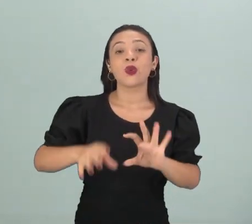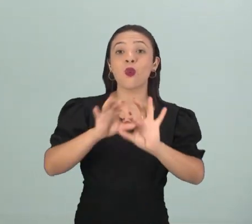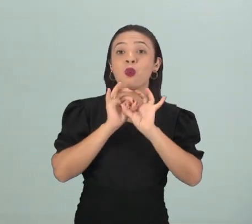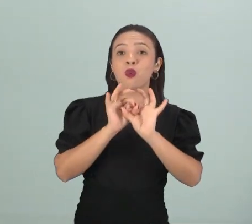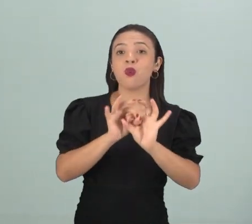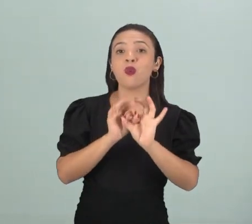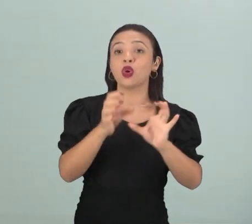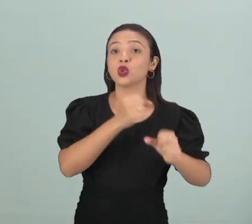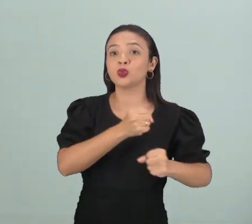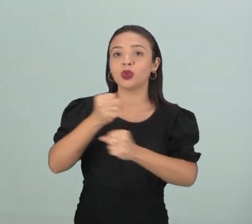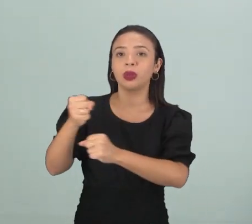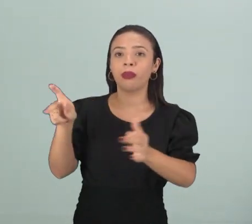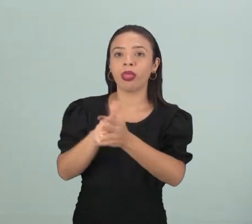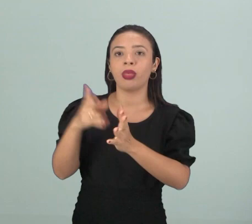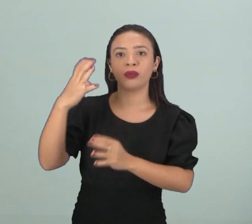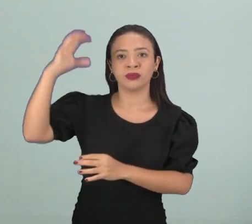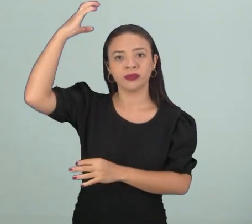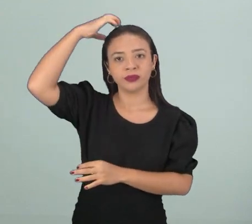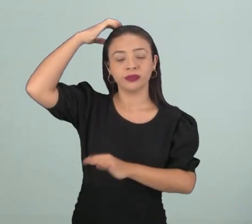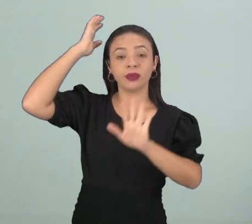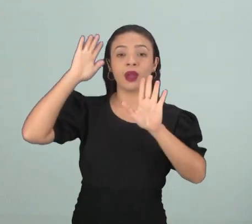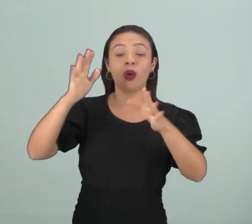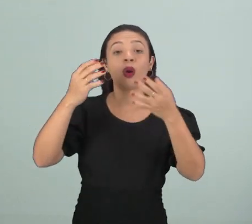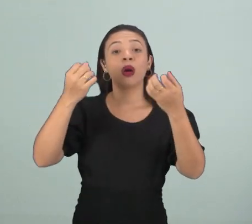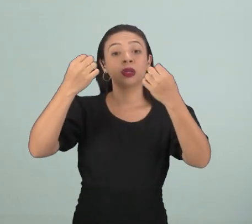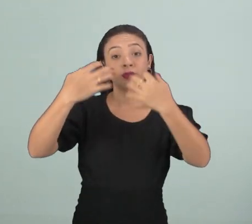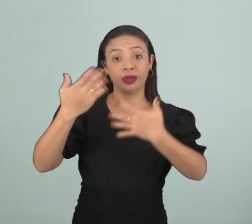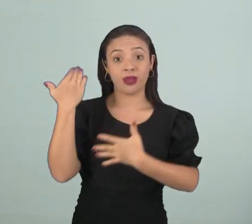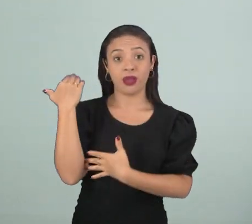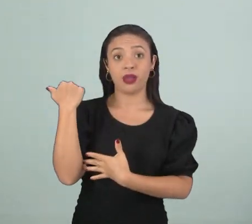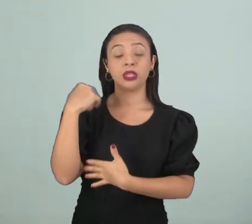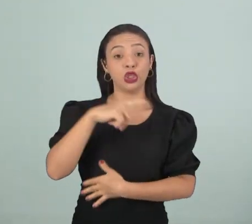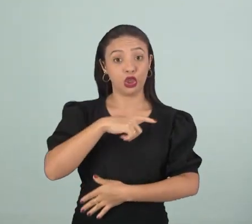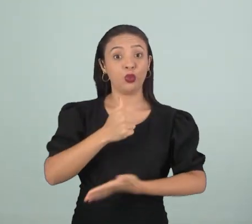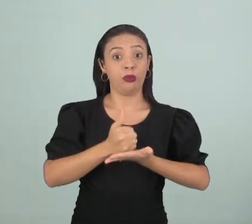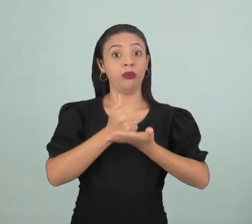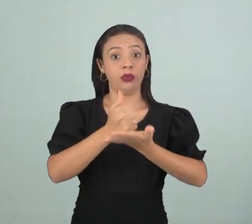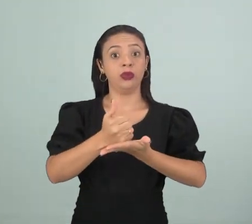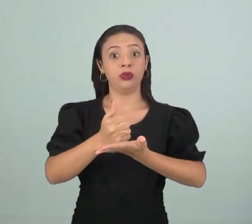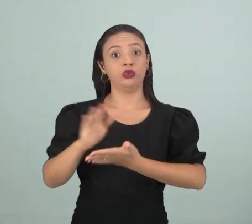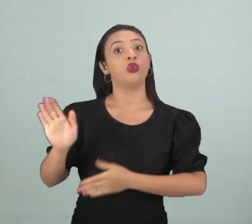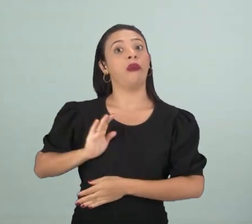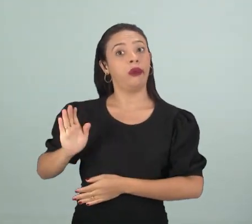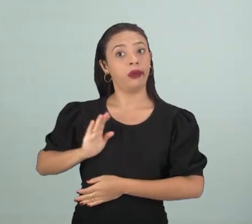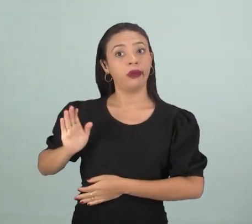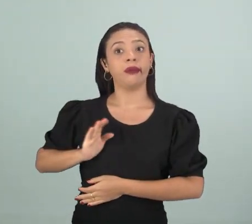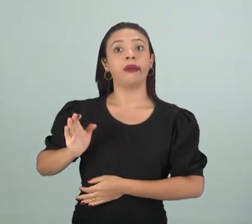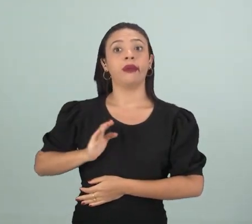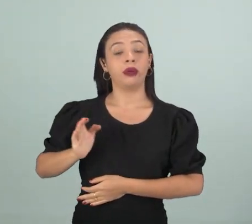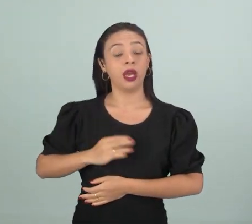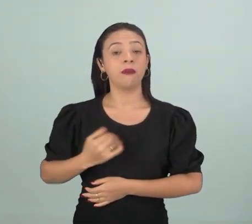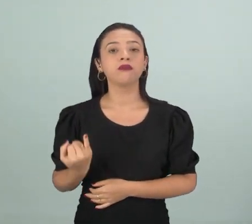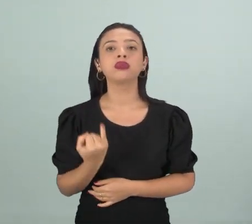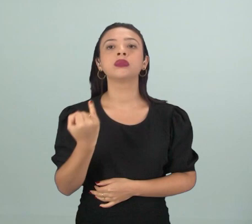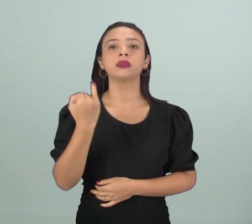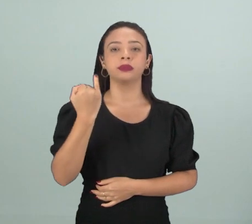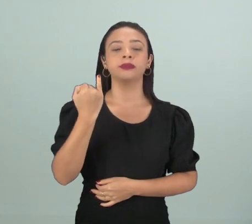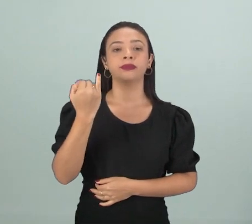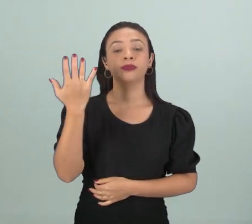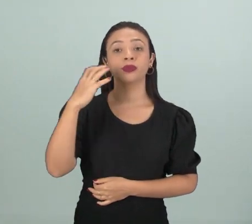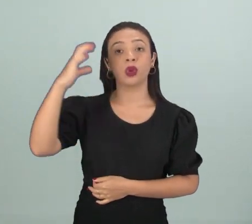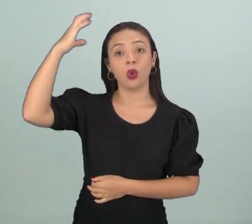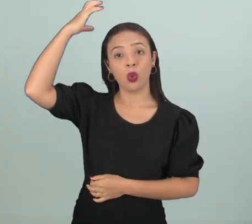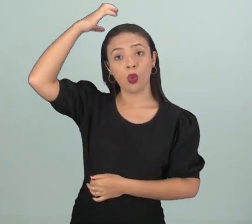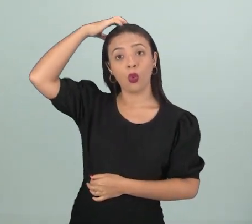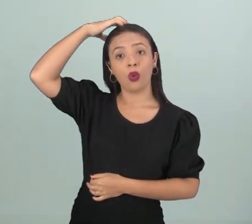nas mãos desse rei. Mas como eu falei para vocês, apesar deles terem o apoio da nobreza, que era muito significativo um rei